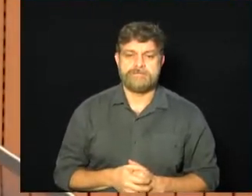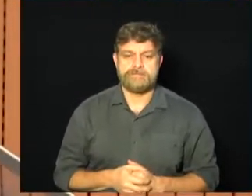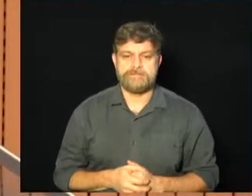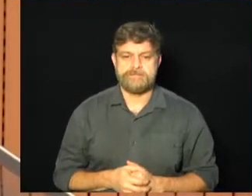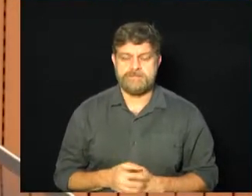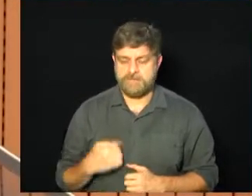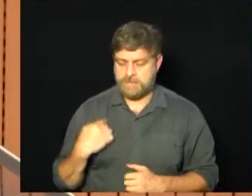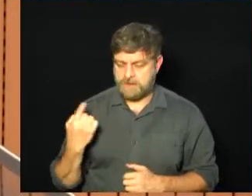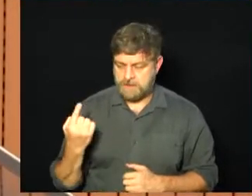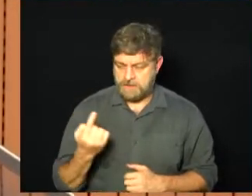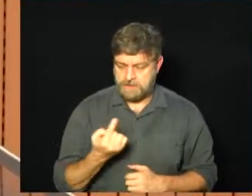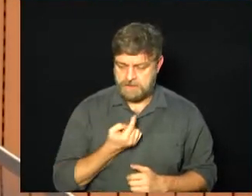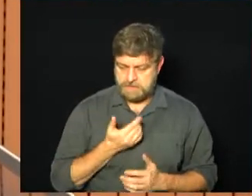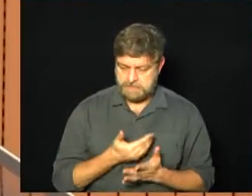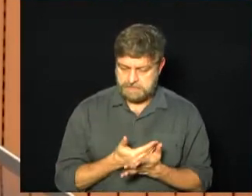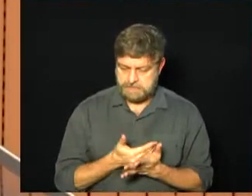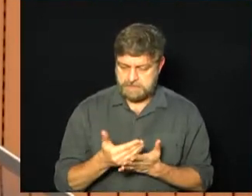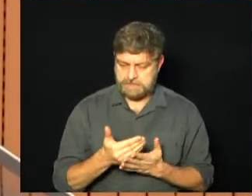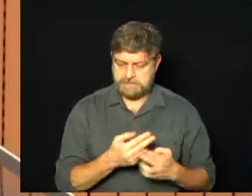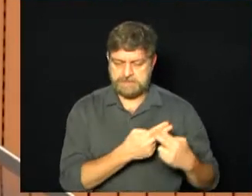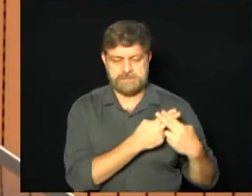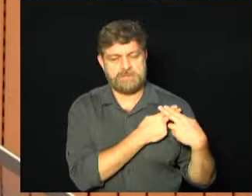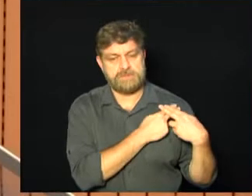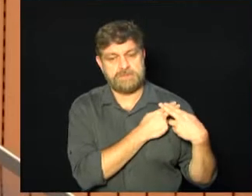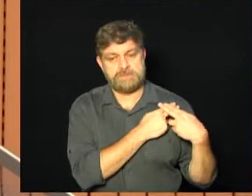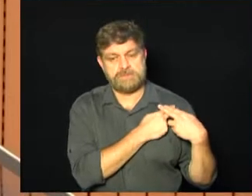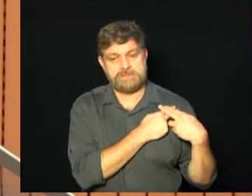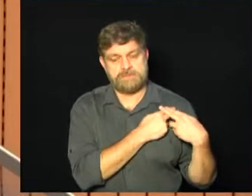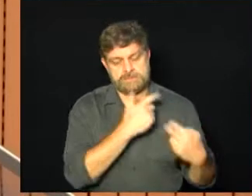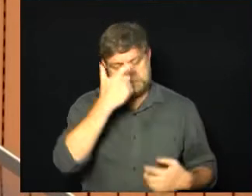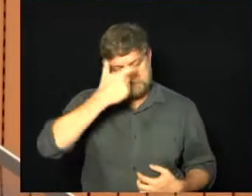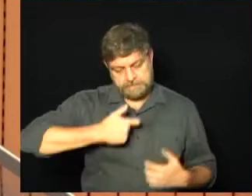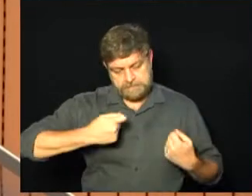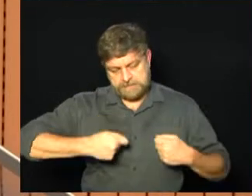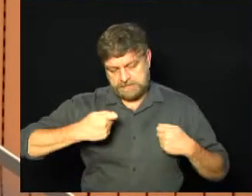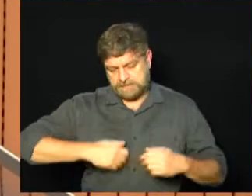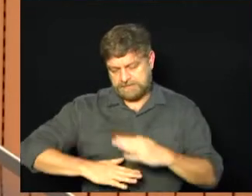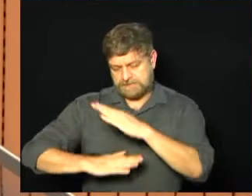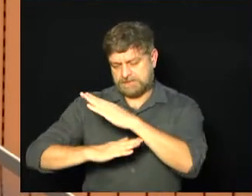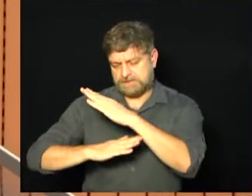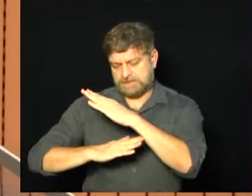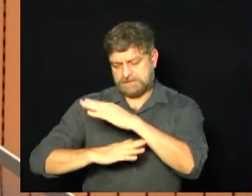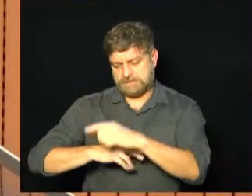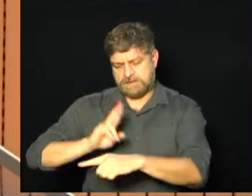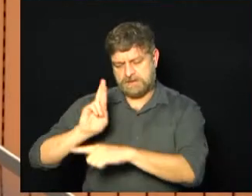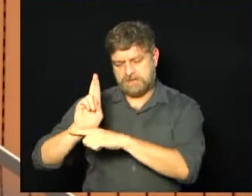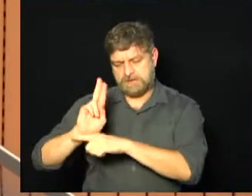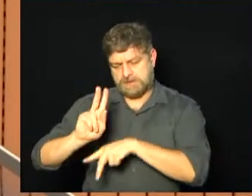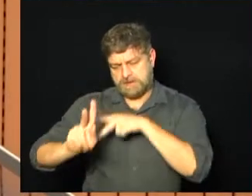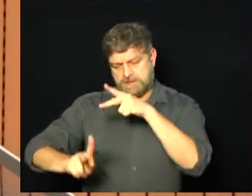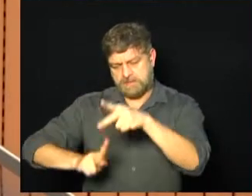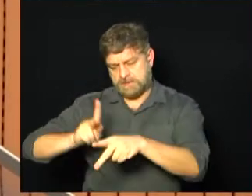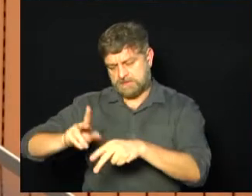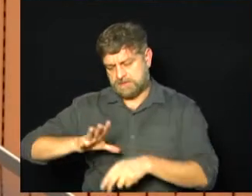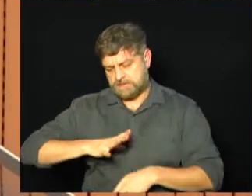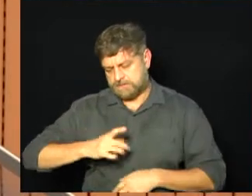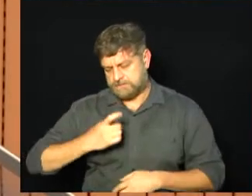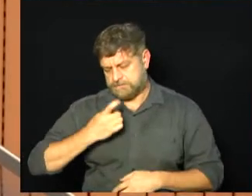cumpre-nos, de início, agradecer a esta Casa de Representação da Gente